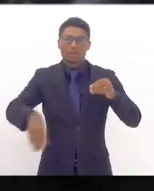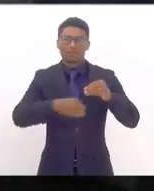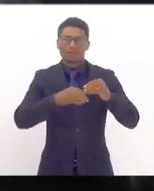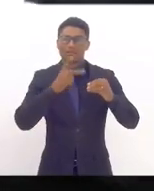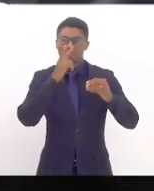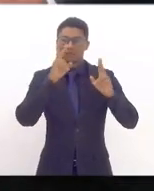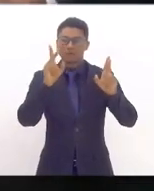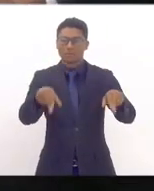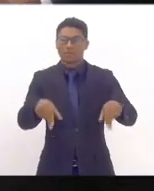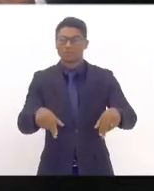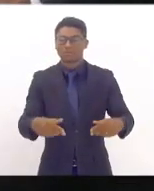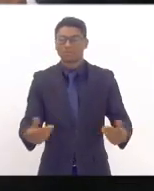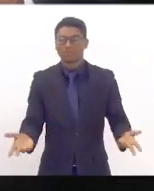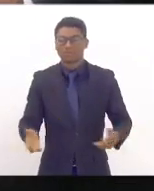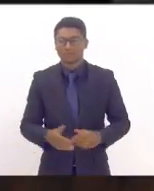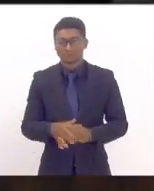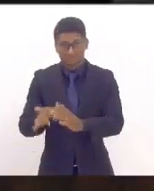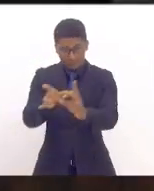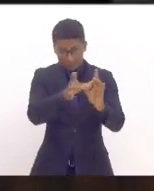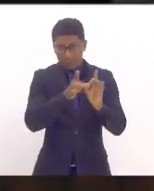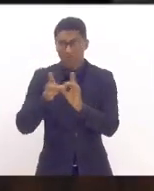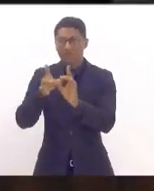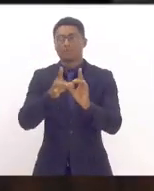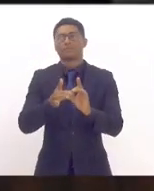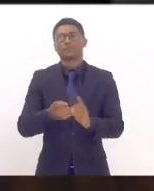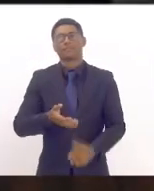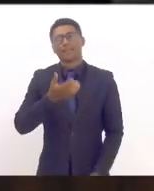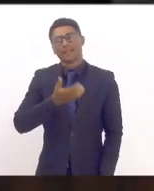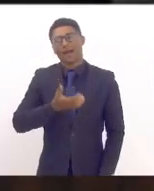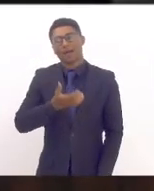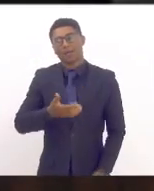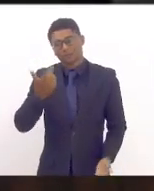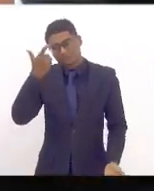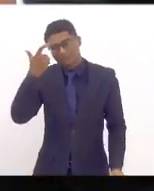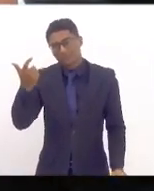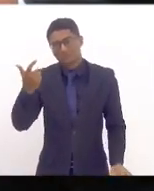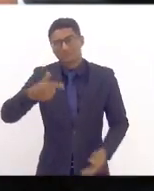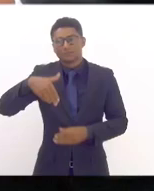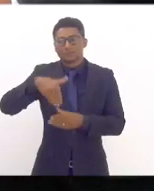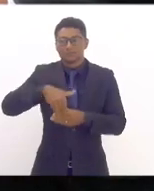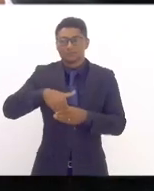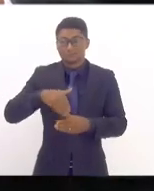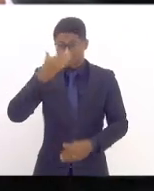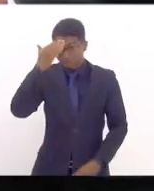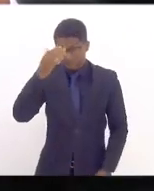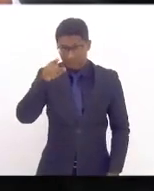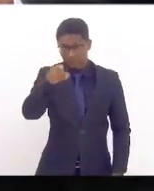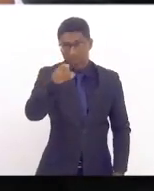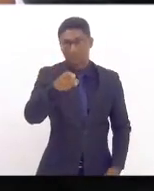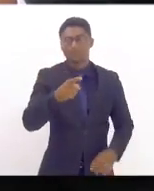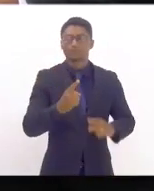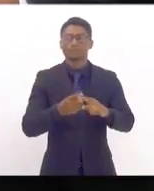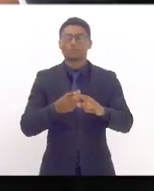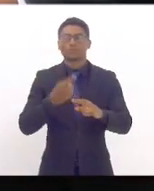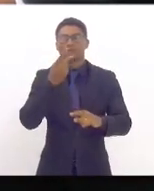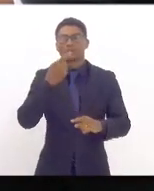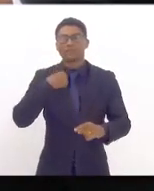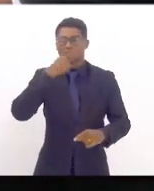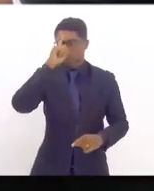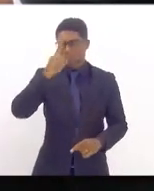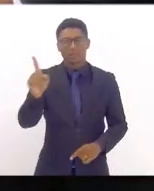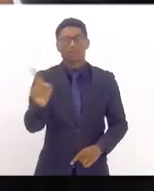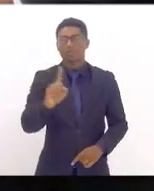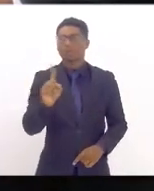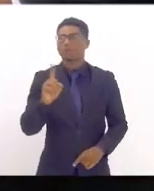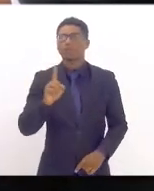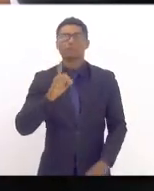de mandar espírito Natalino Vamos botar não queria agradecer ao senhor e dizer que eu não mandei o deputado